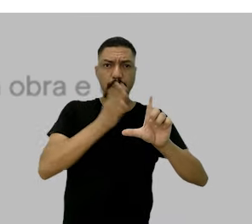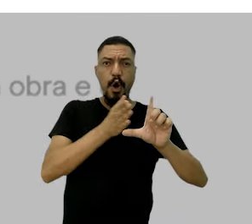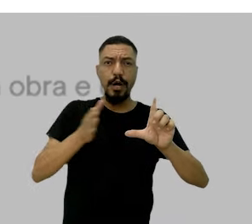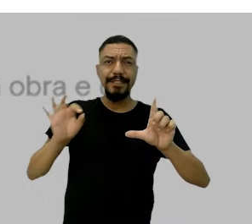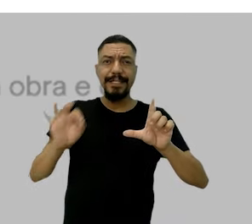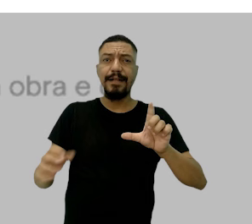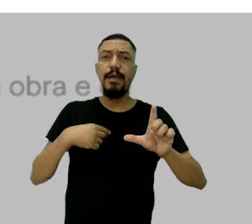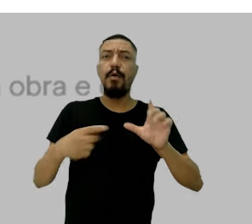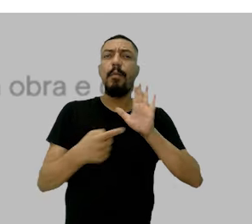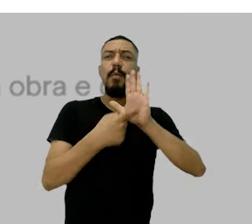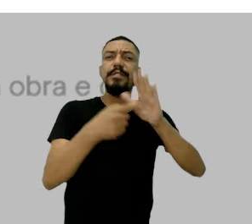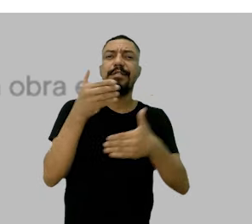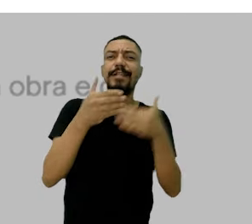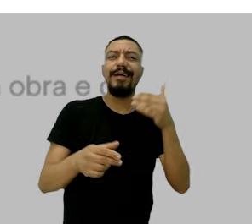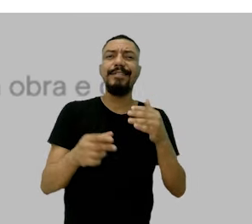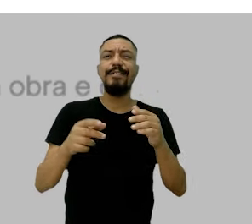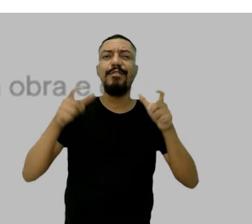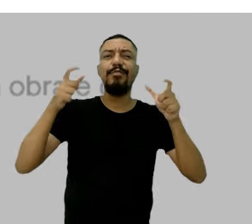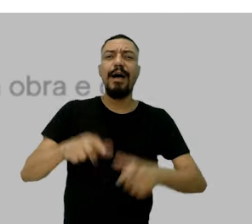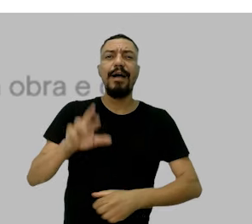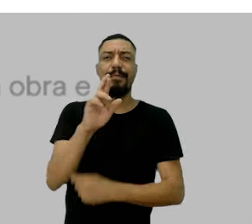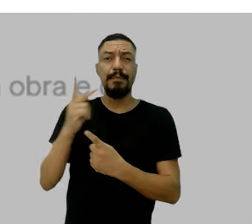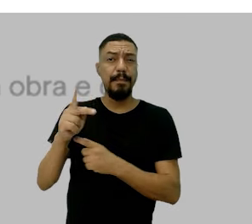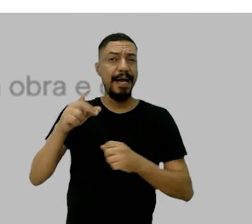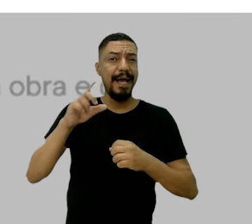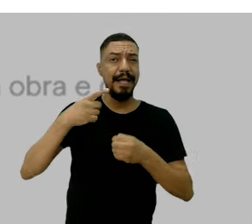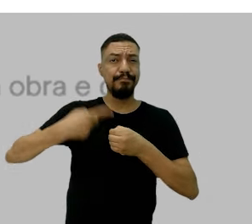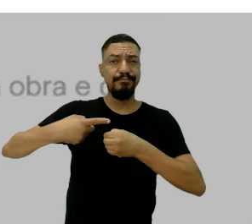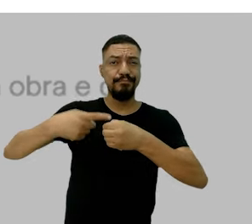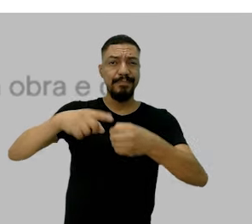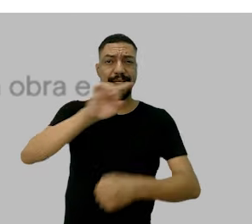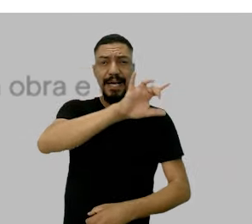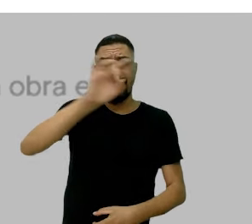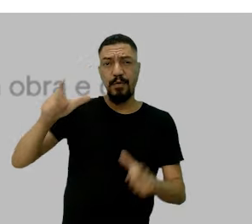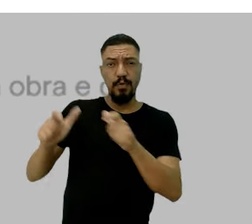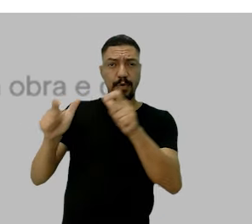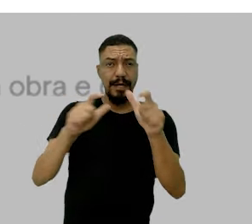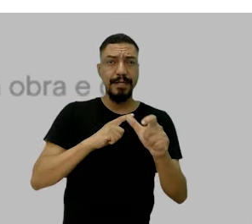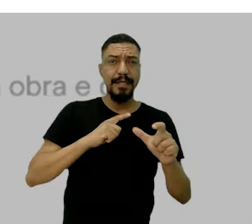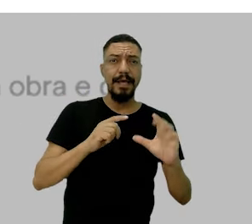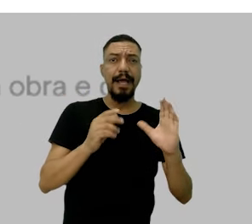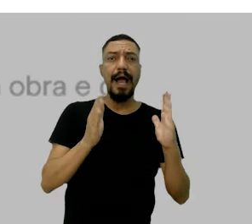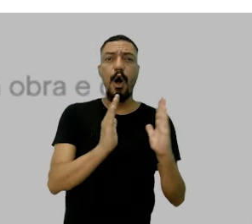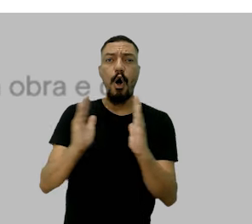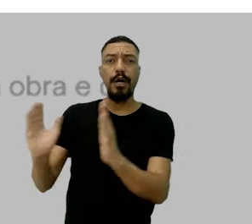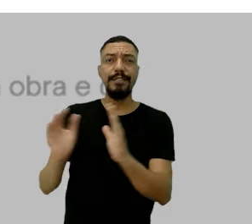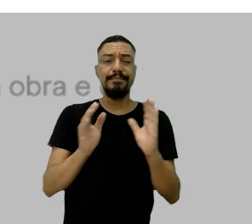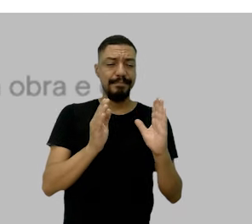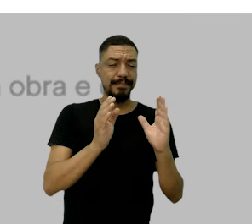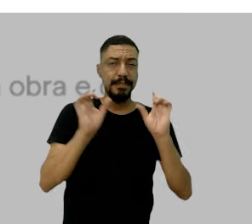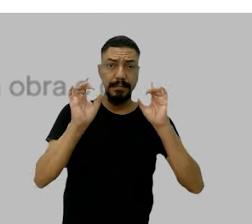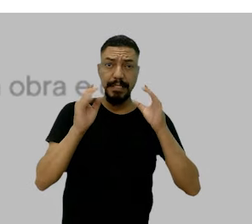né? Mas aí cada município, cada ente federativo vai ter aí a sua régua